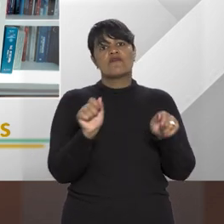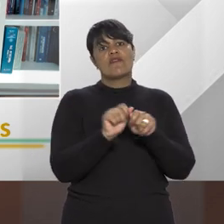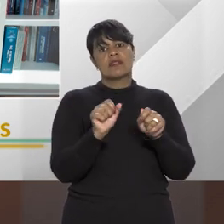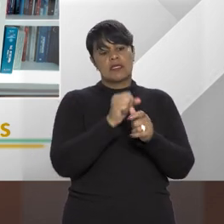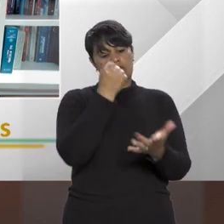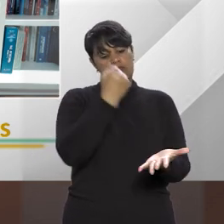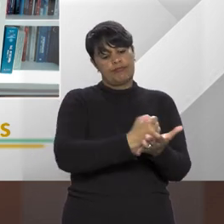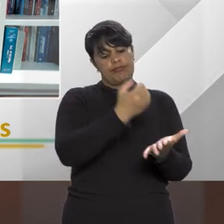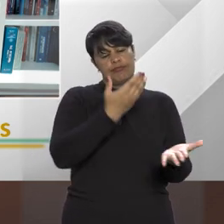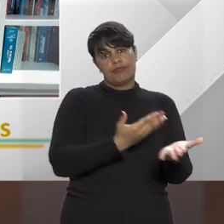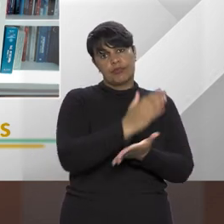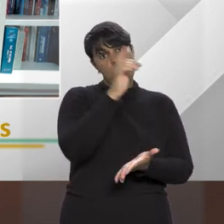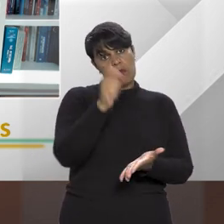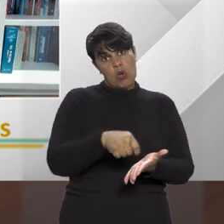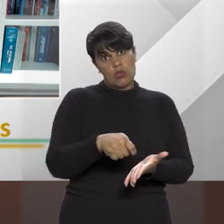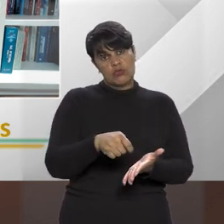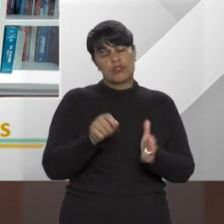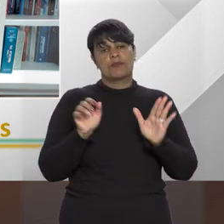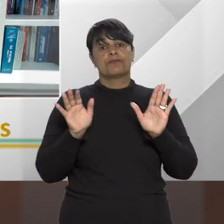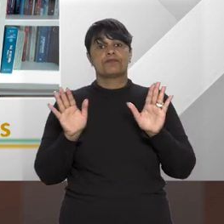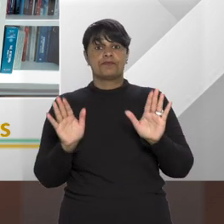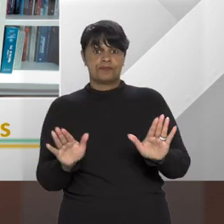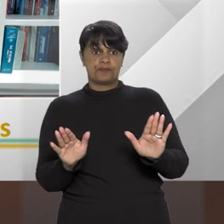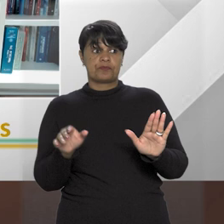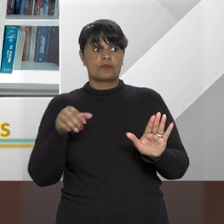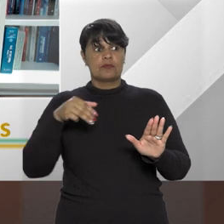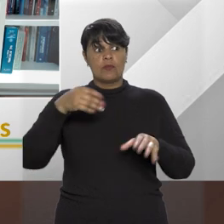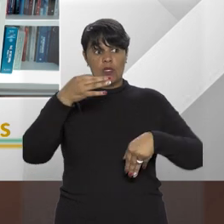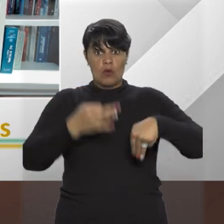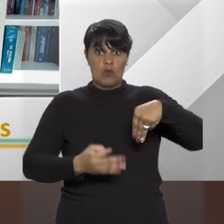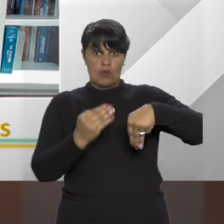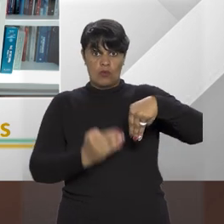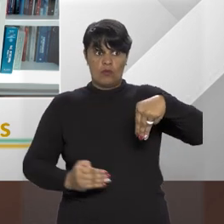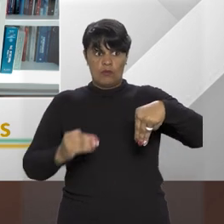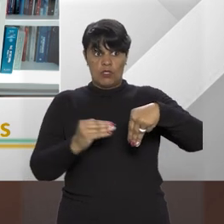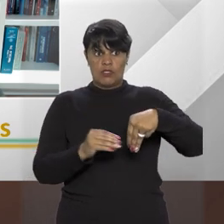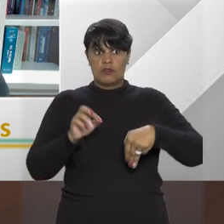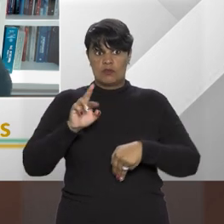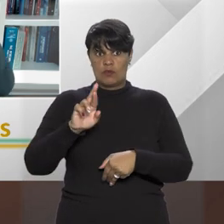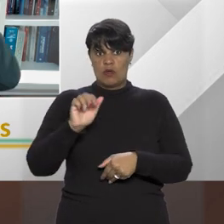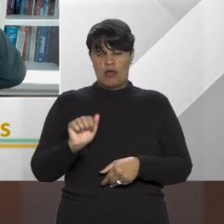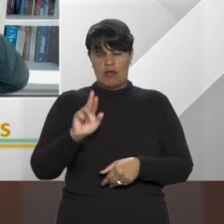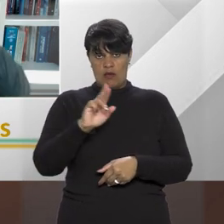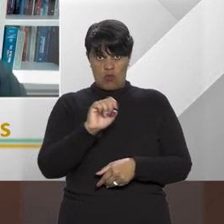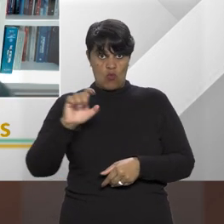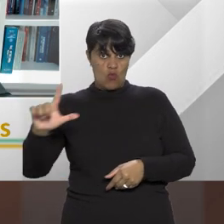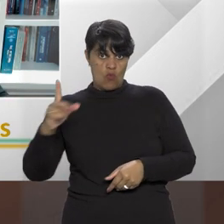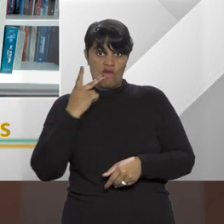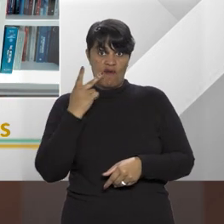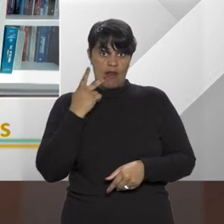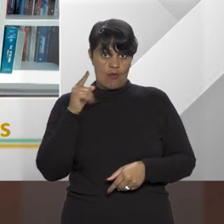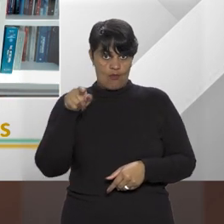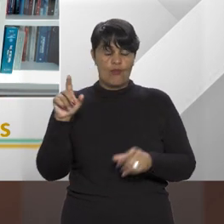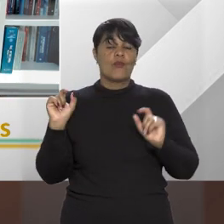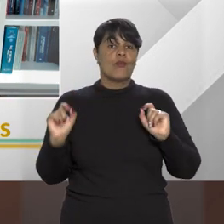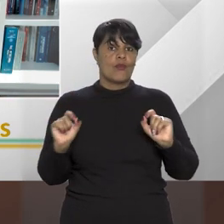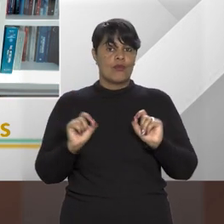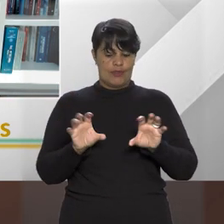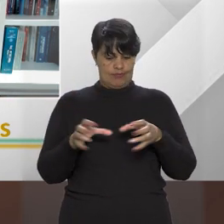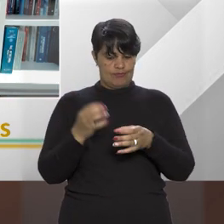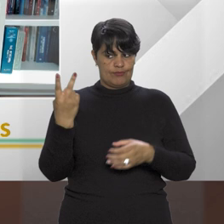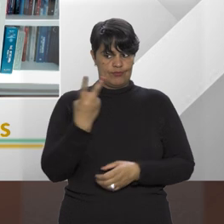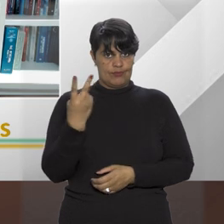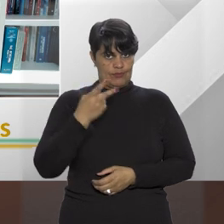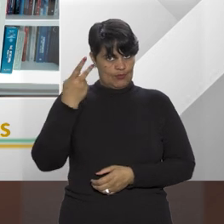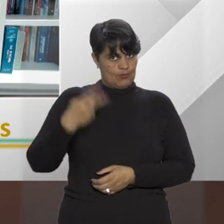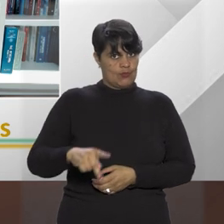bem destacou em uma sessão de julgamentos, aqui na segunda sessão da STJ, a desjudicialização retira diversos procedimentos da